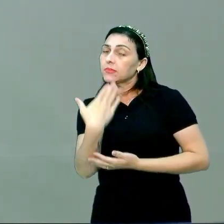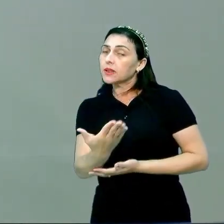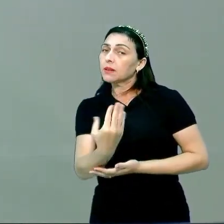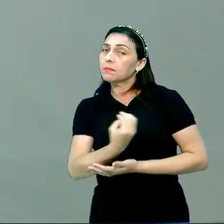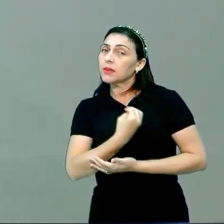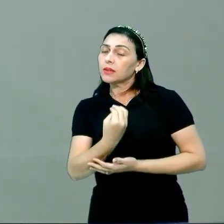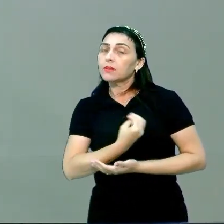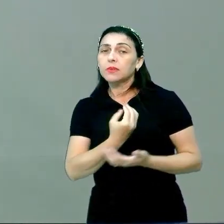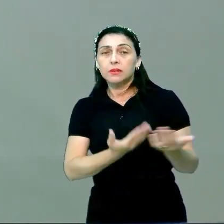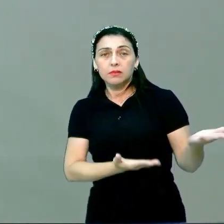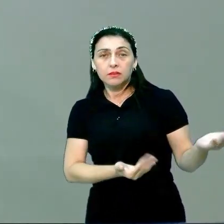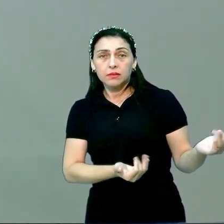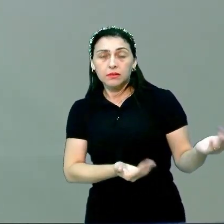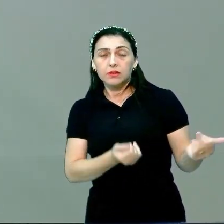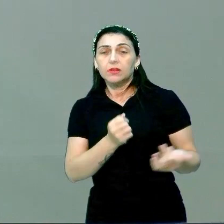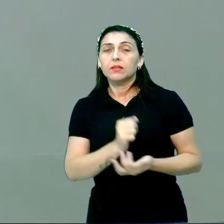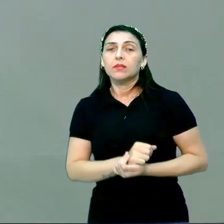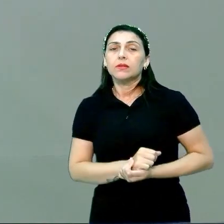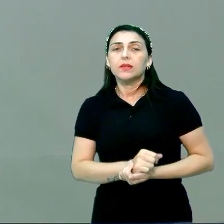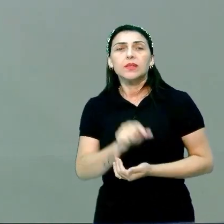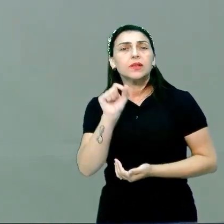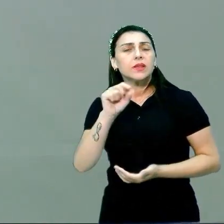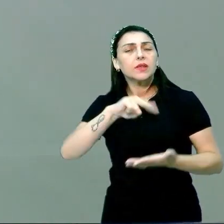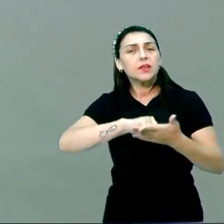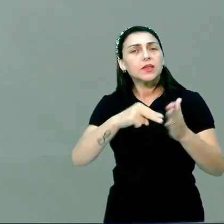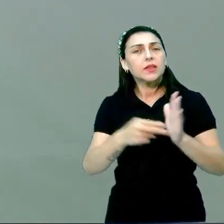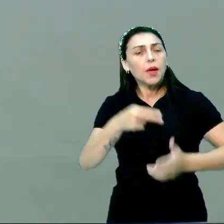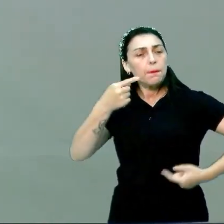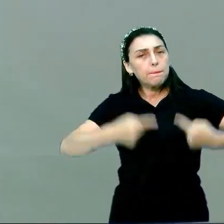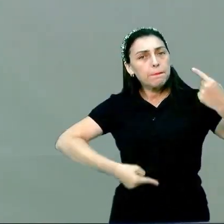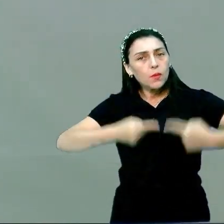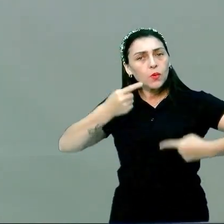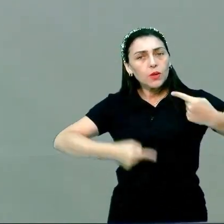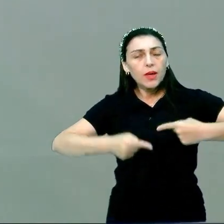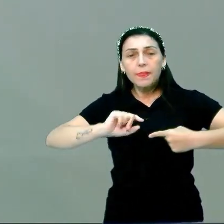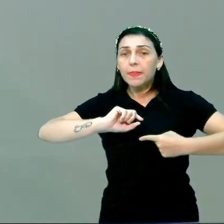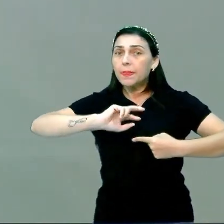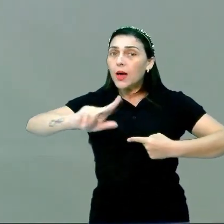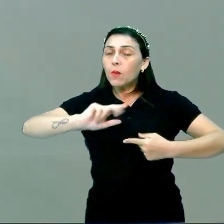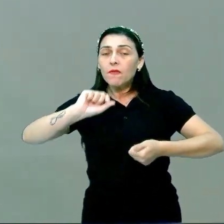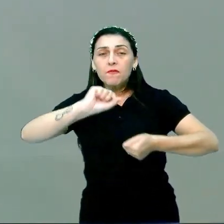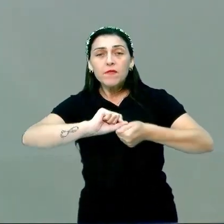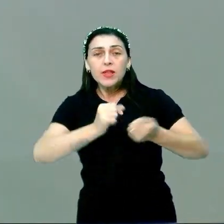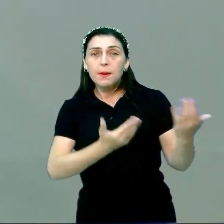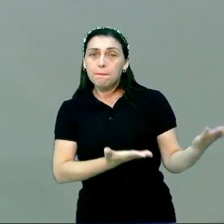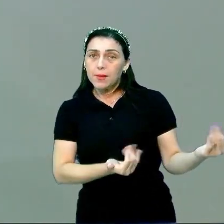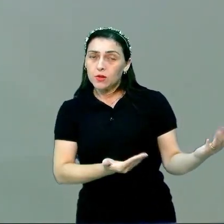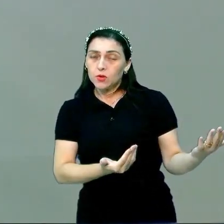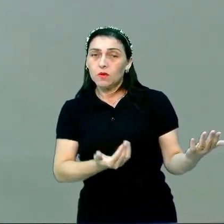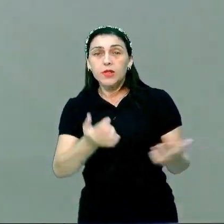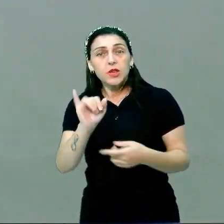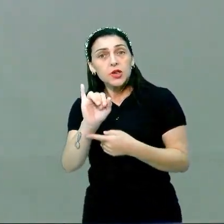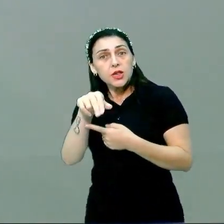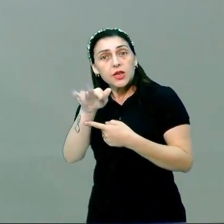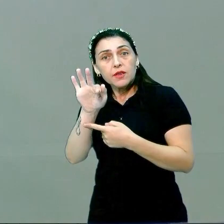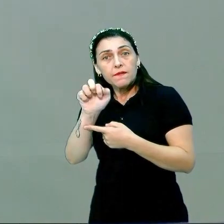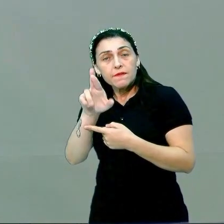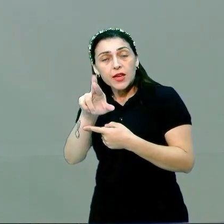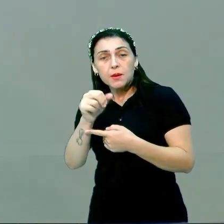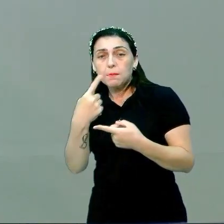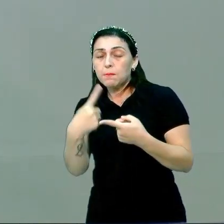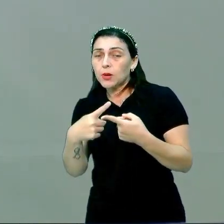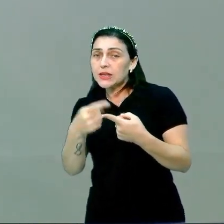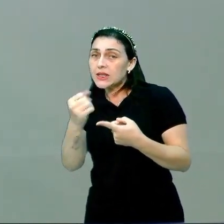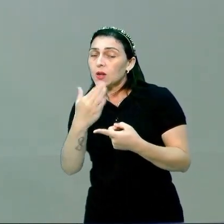pedindo a participação dos jovens, isso quer dizer que a política, na maioria, não é feita pelos jovens. A gente infere isso. Porque senão ele não